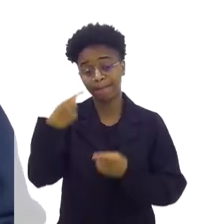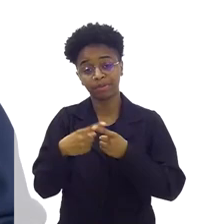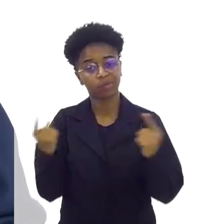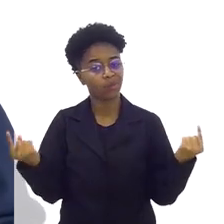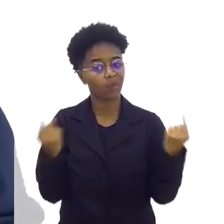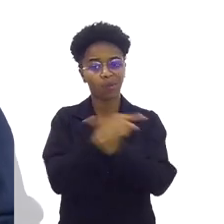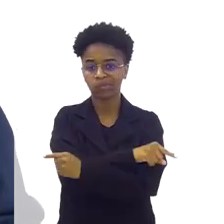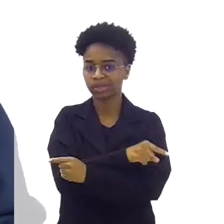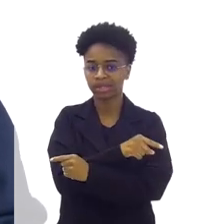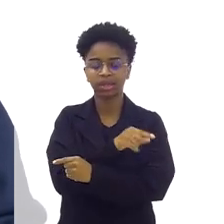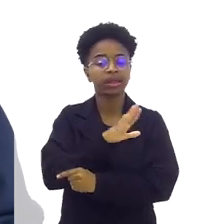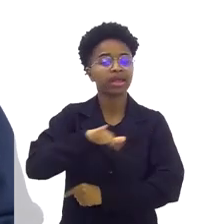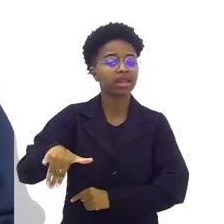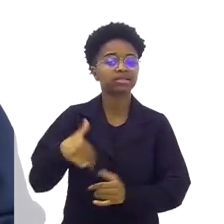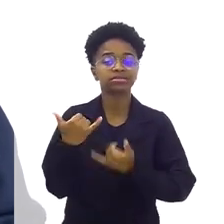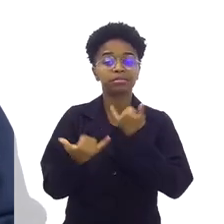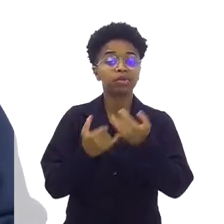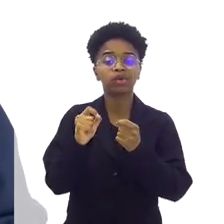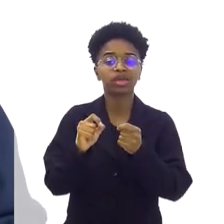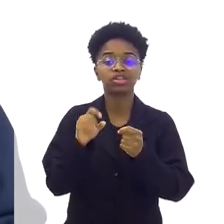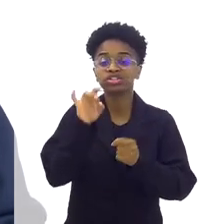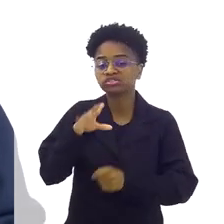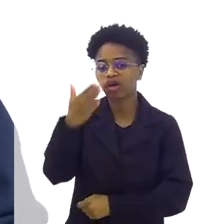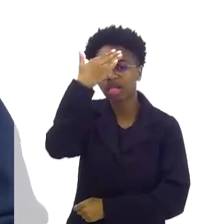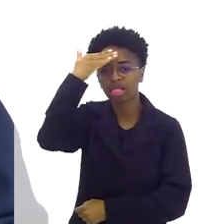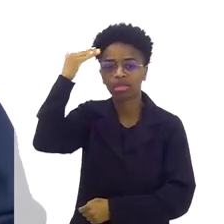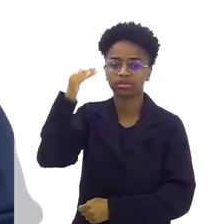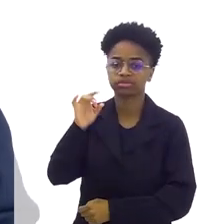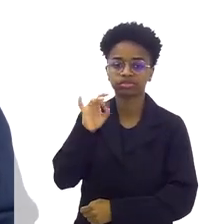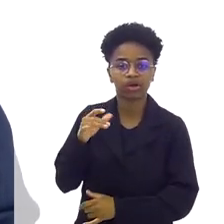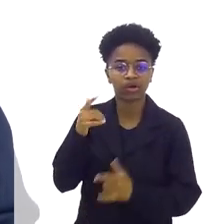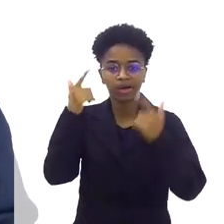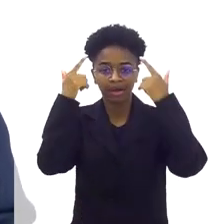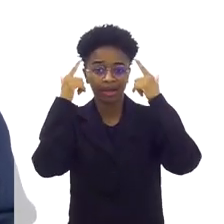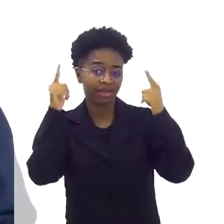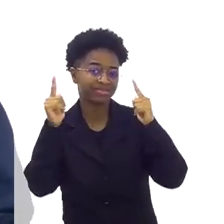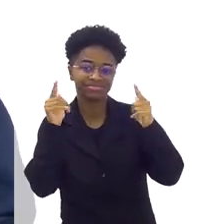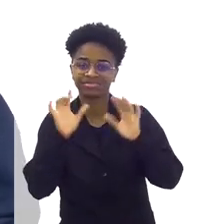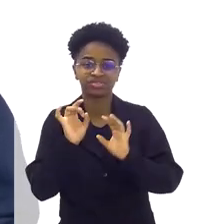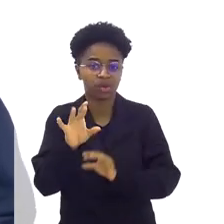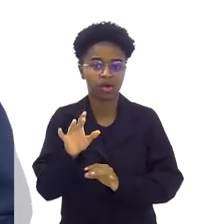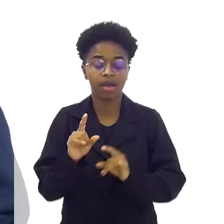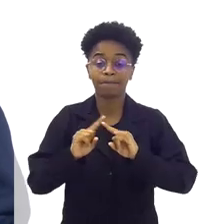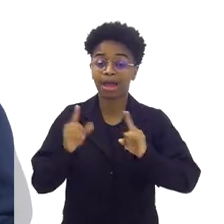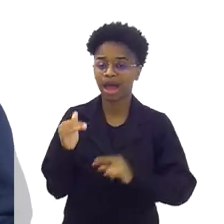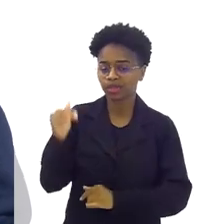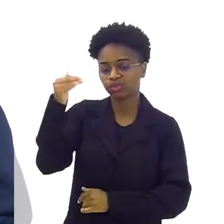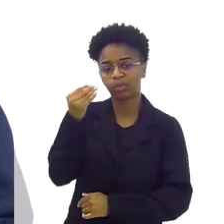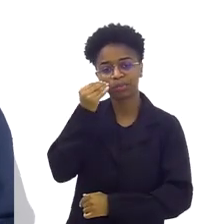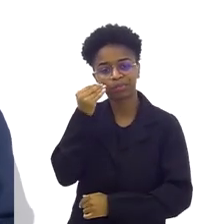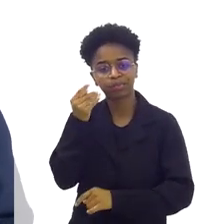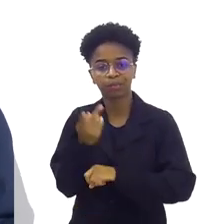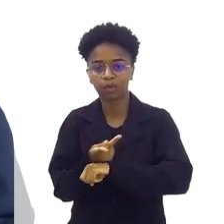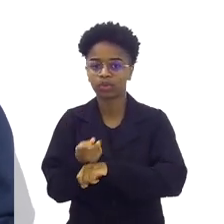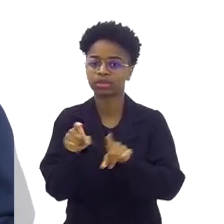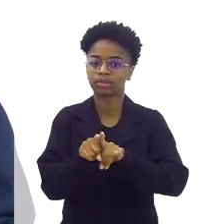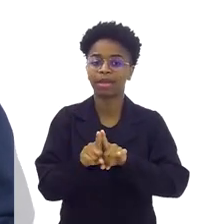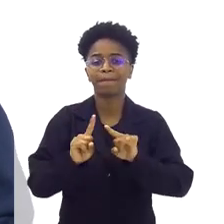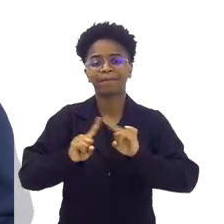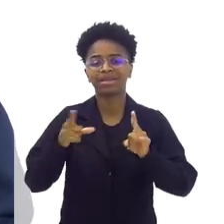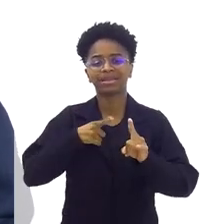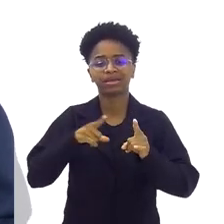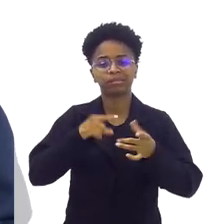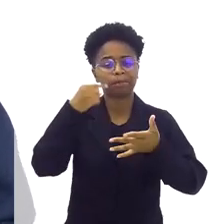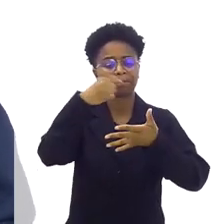o extremo oposto. Então, ela está jogando para diversão. O adulto também vai buscar o jogo para diversão, mas aí